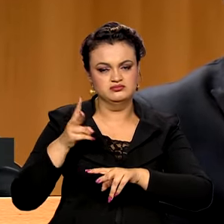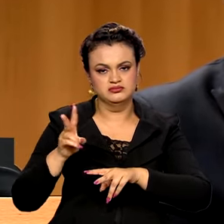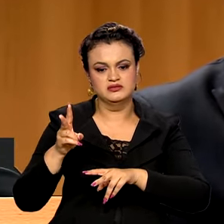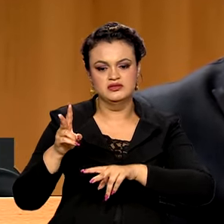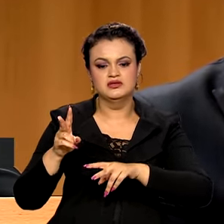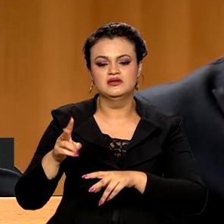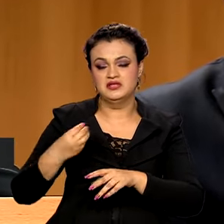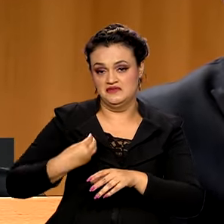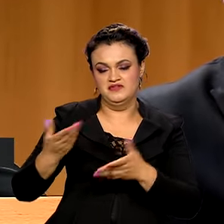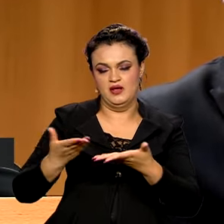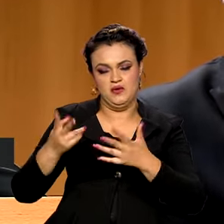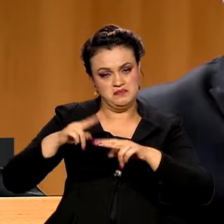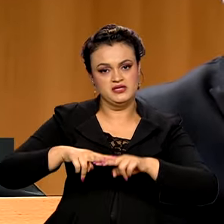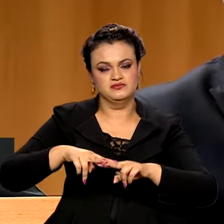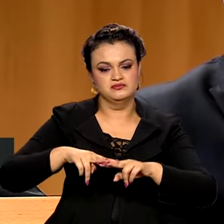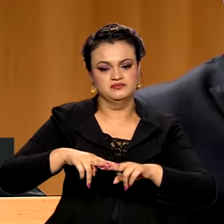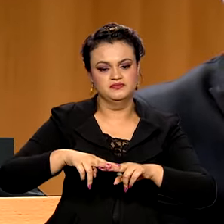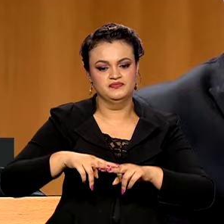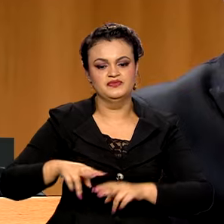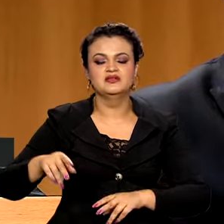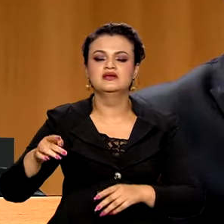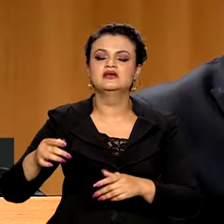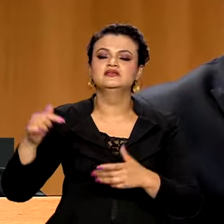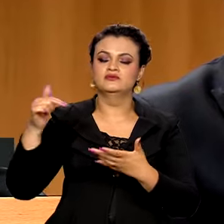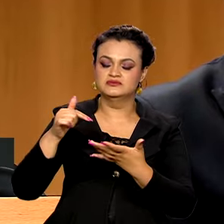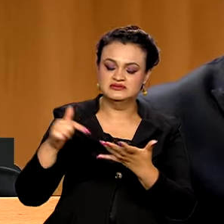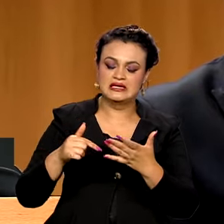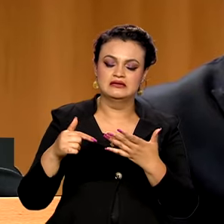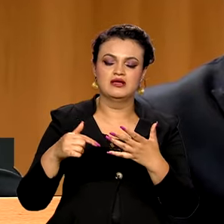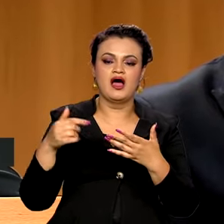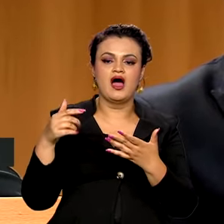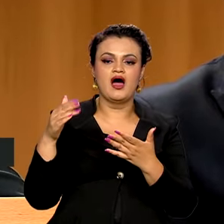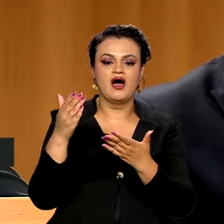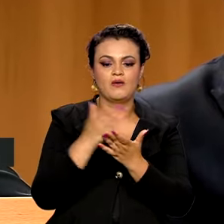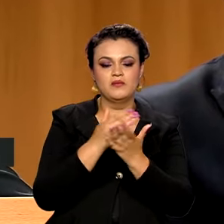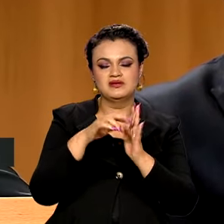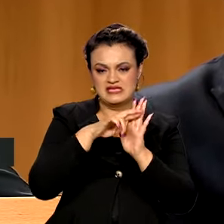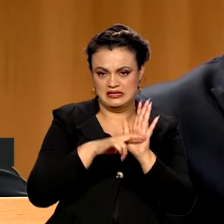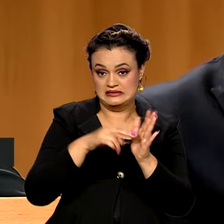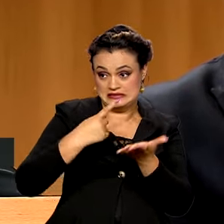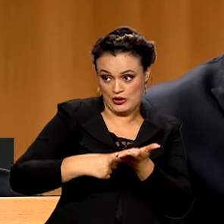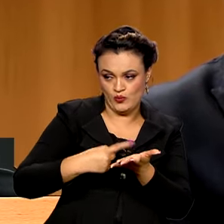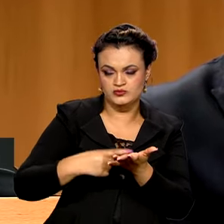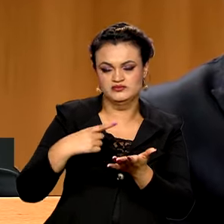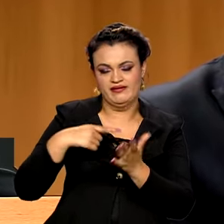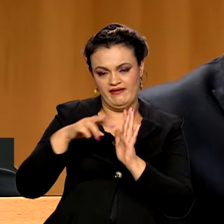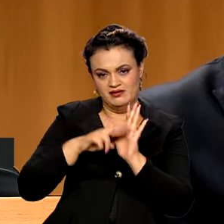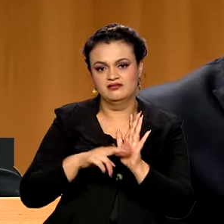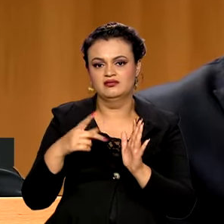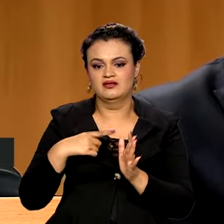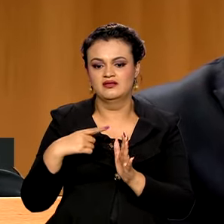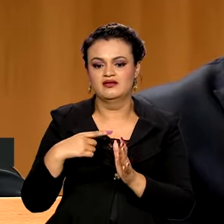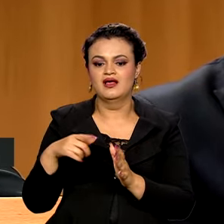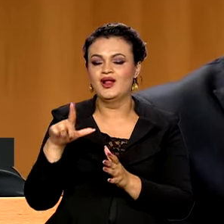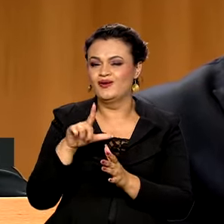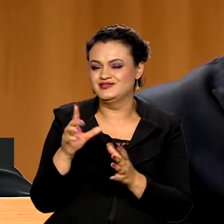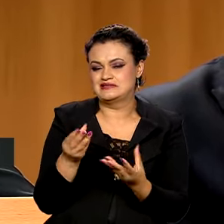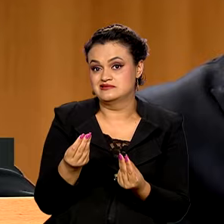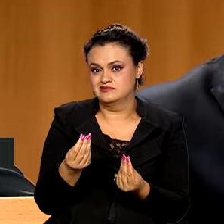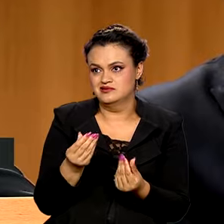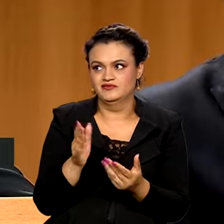inclusive onde se encontra. Então há cláusulas de segurança desse acordo, porque obviamente é muito